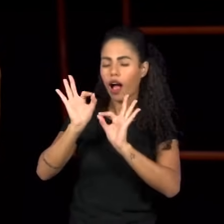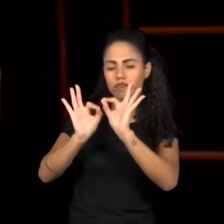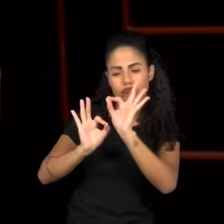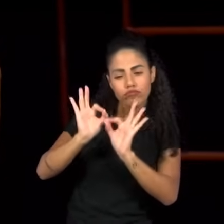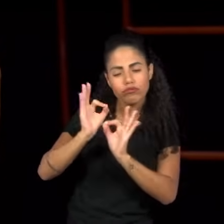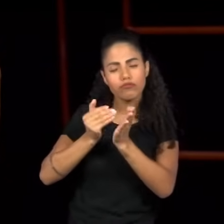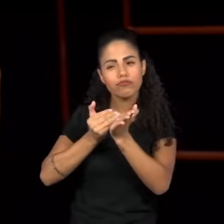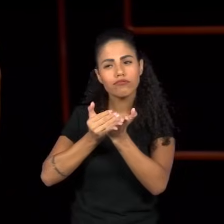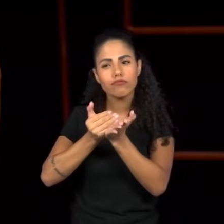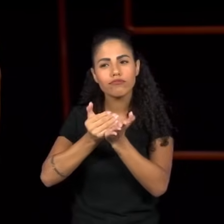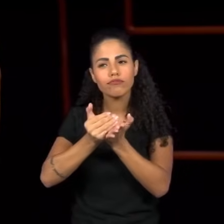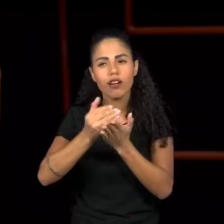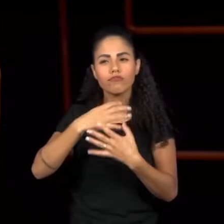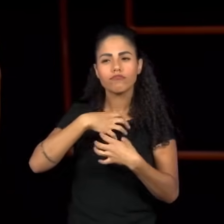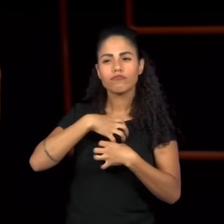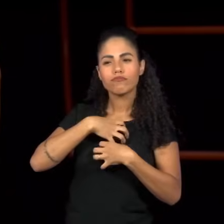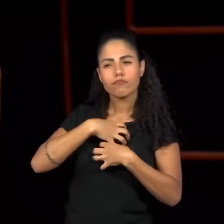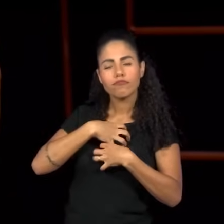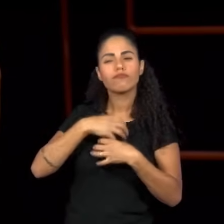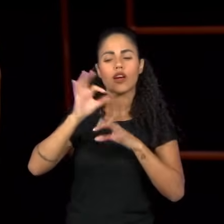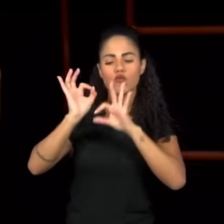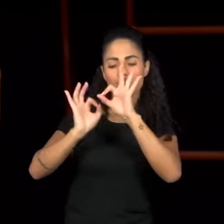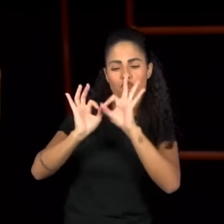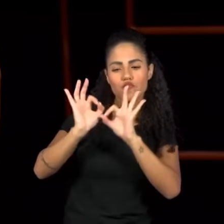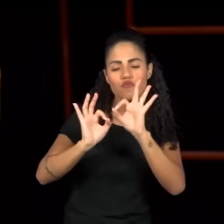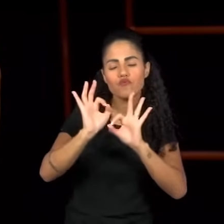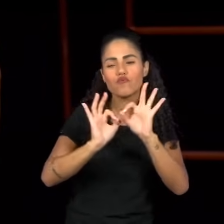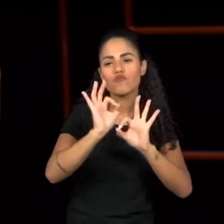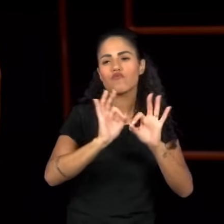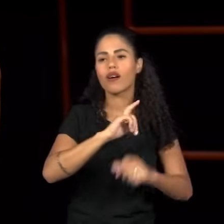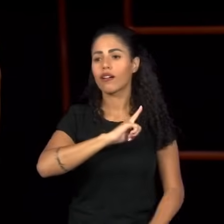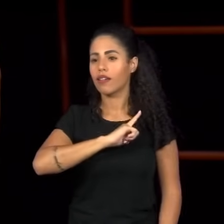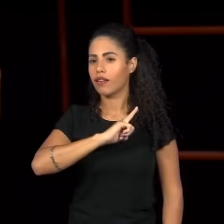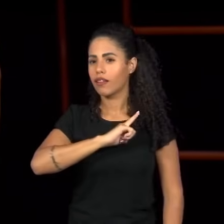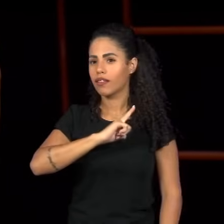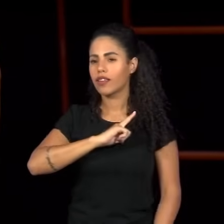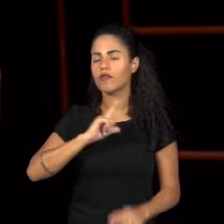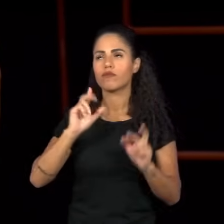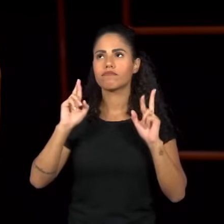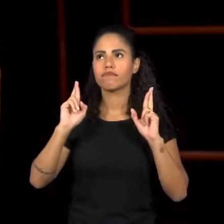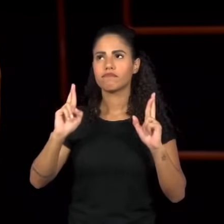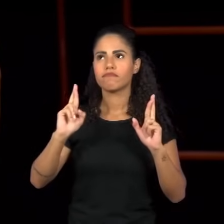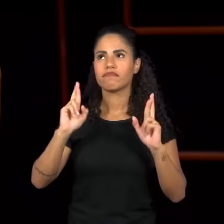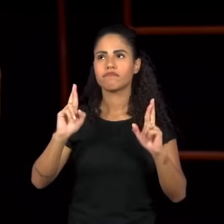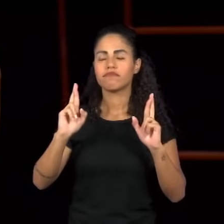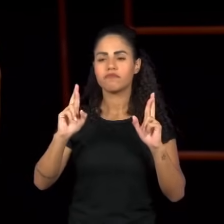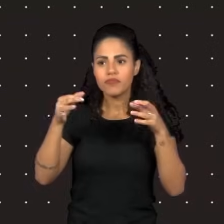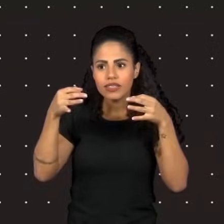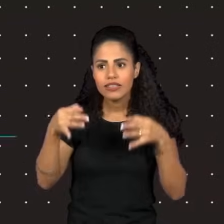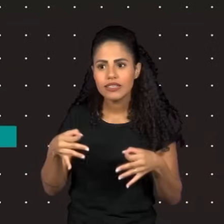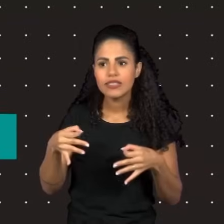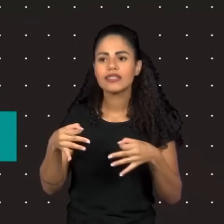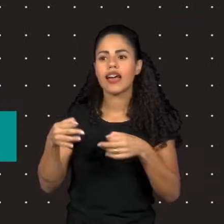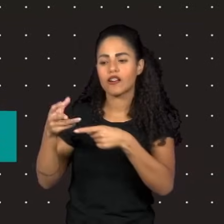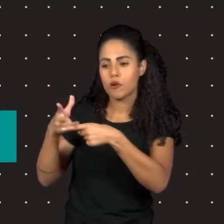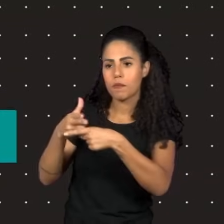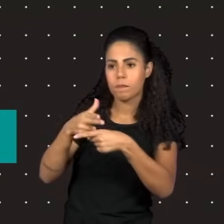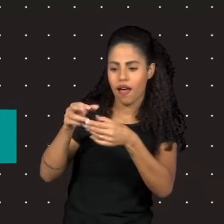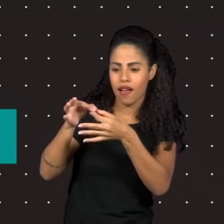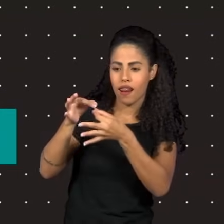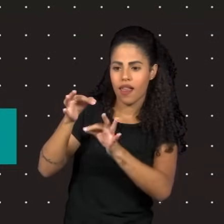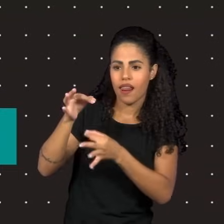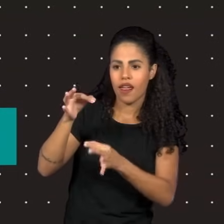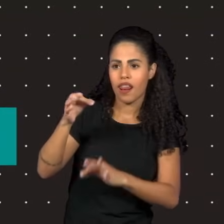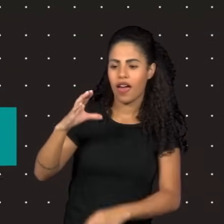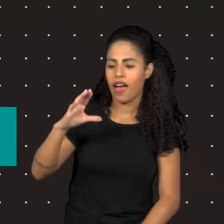a sentir que, por exemplo, tem um projeto que eu torço para que dê certo, um longa-metragem da Clarice Abujan,